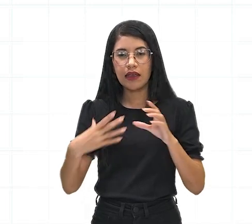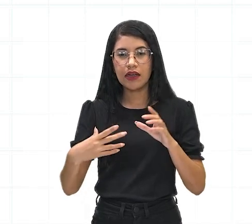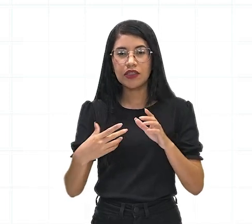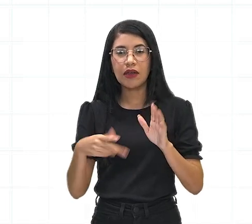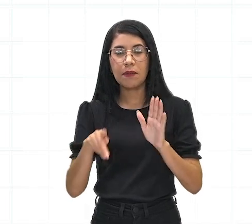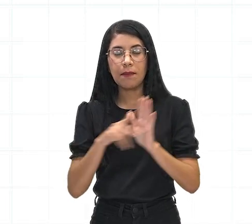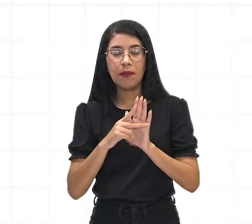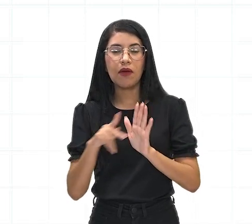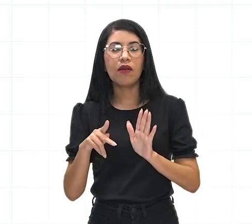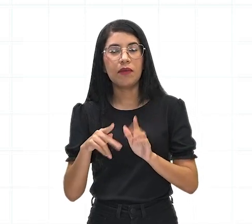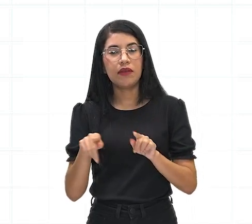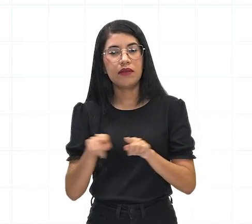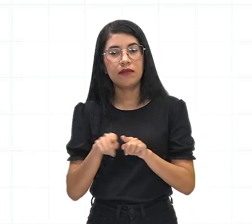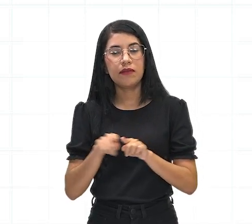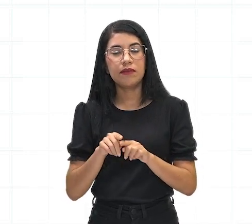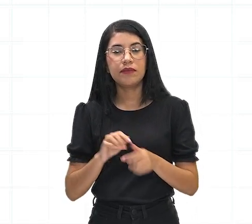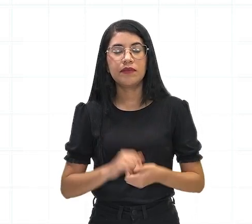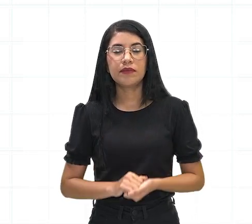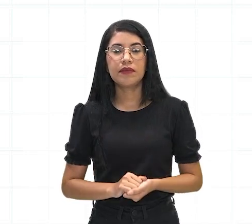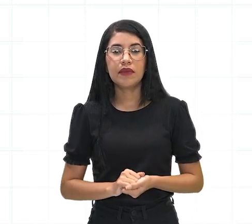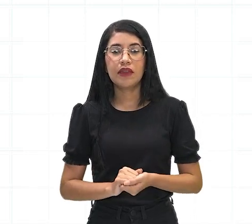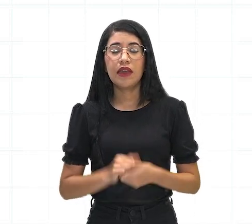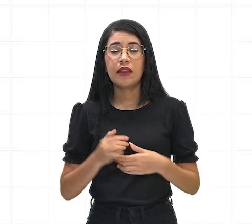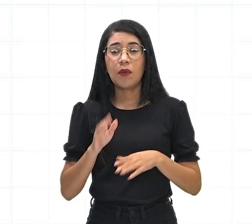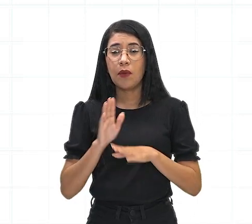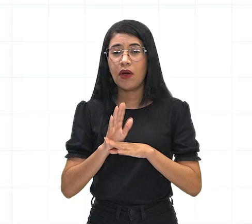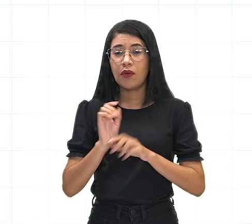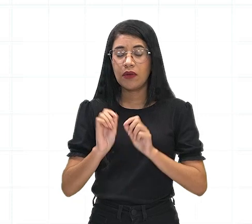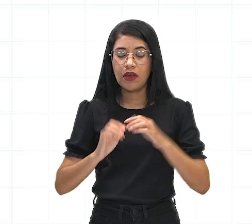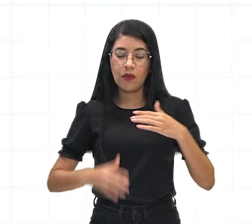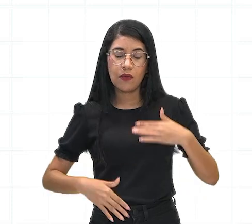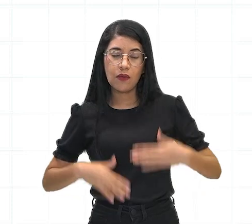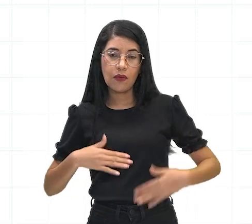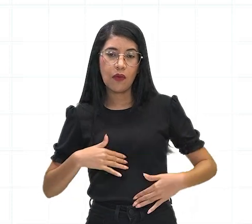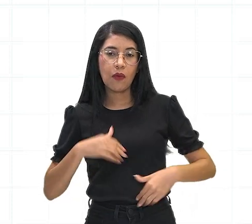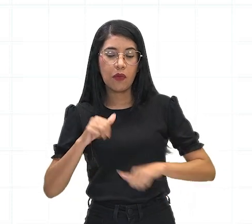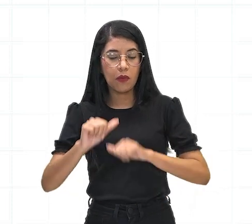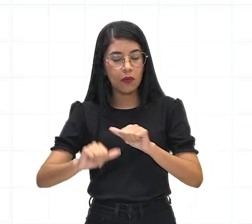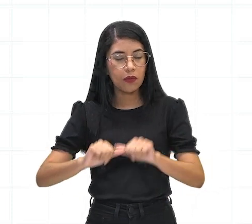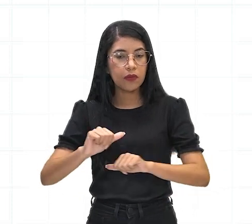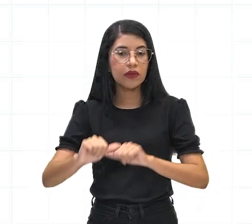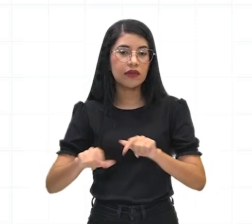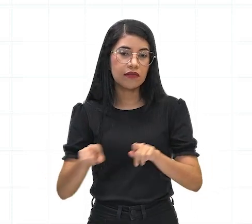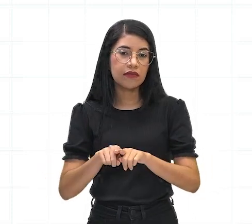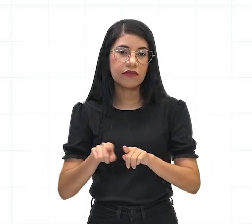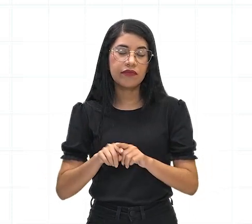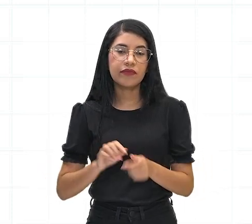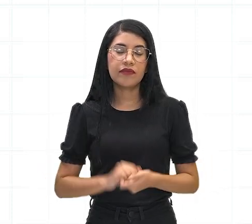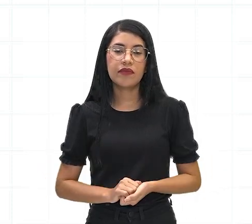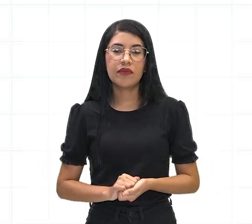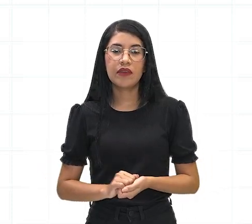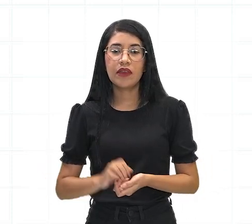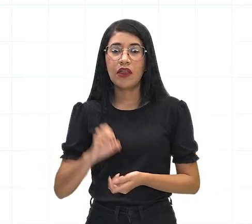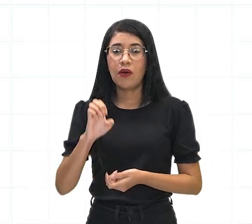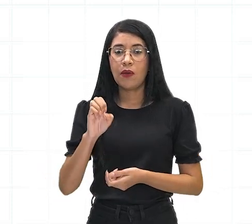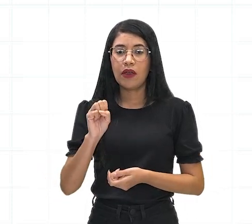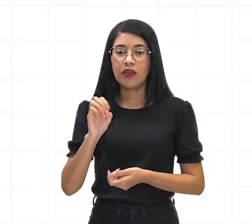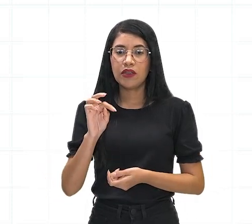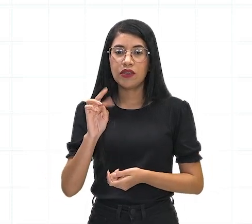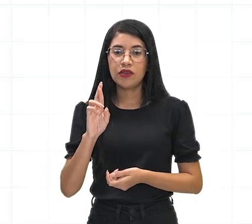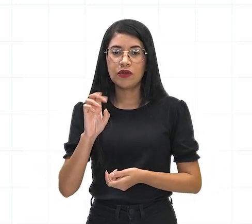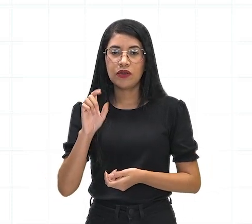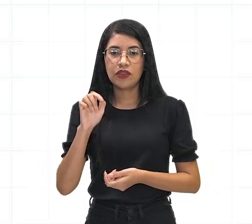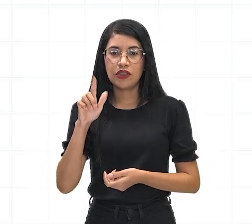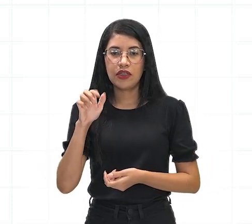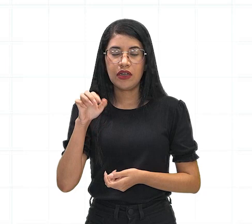sexuais secundárias. Então, é isso que vai ajudar aí esse corpo, né, a sofrer essas mudanças. No caso do